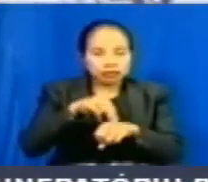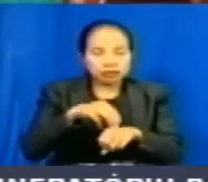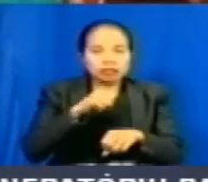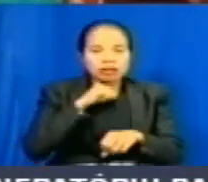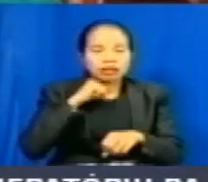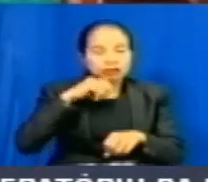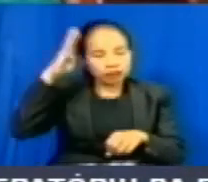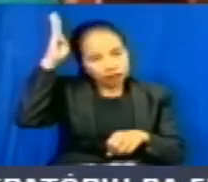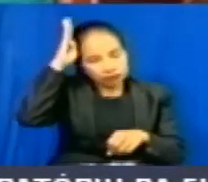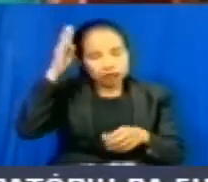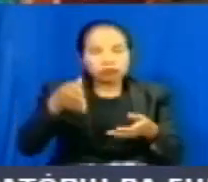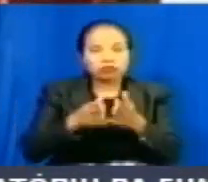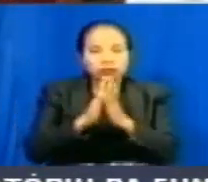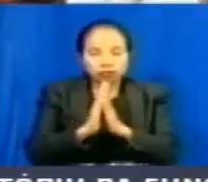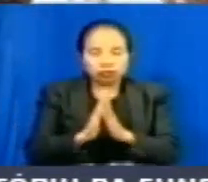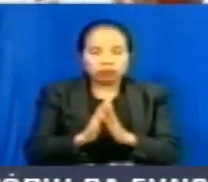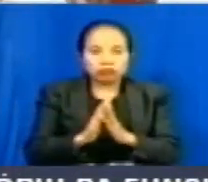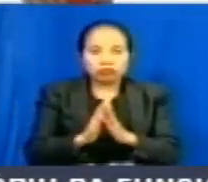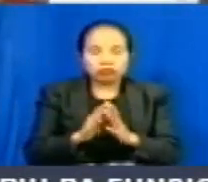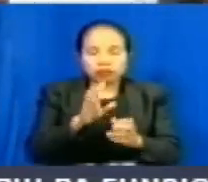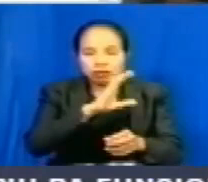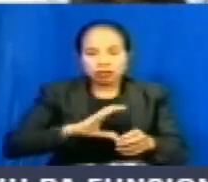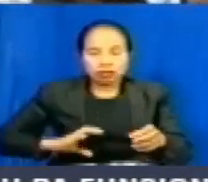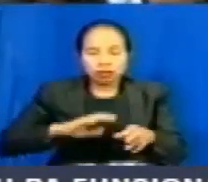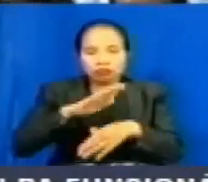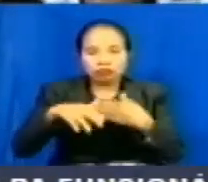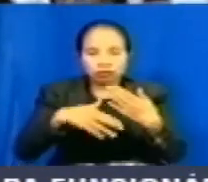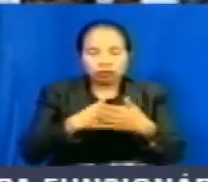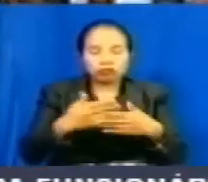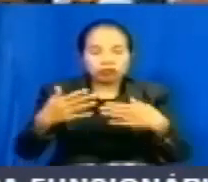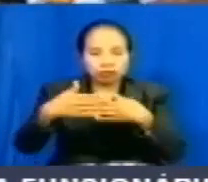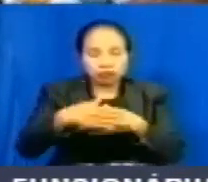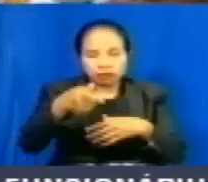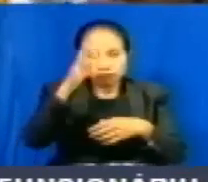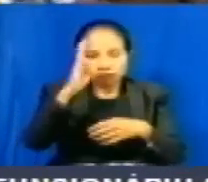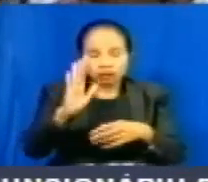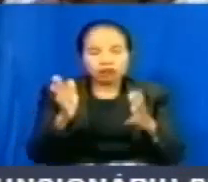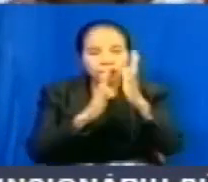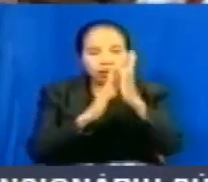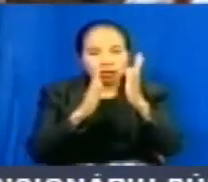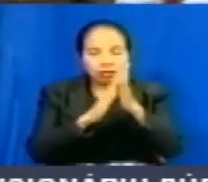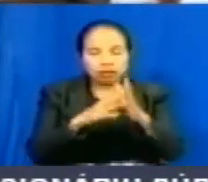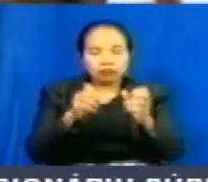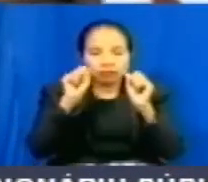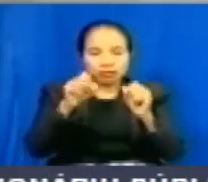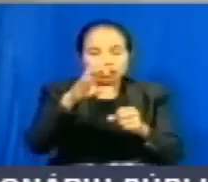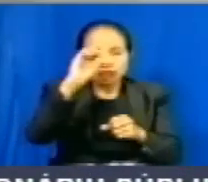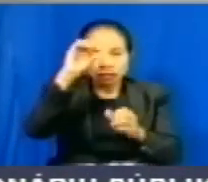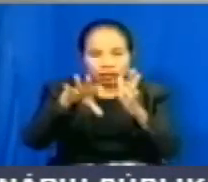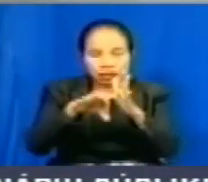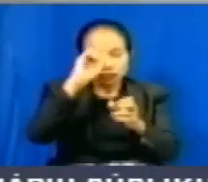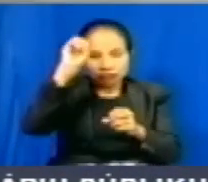Virgilio Cardial, russo sarani roto a tua besicamba maromac, a ri no adora, no nebel retan graça rohan